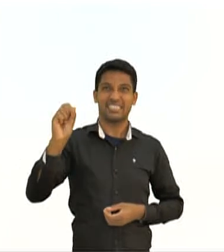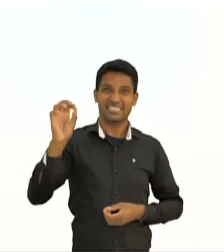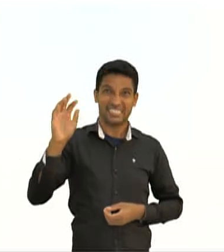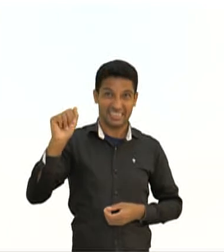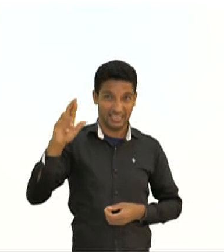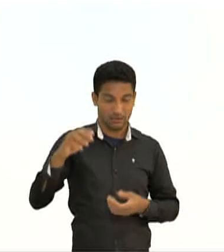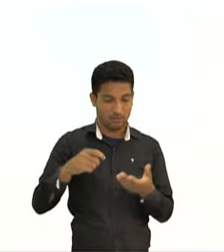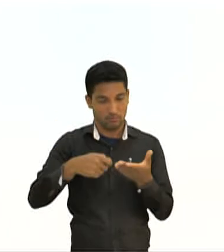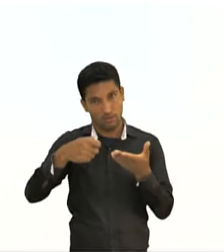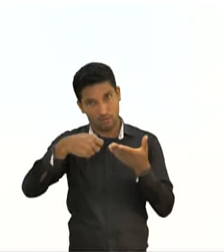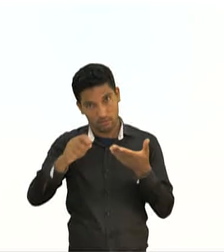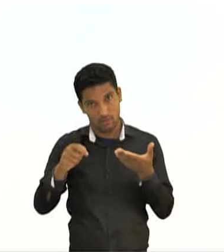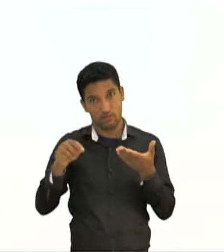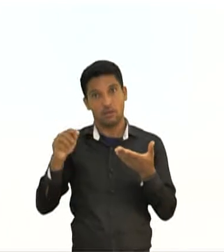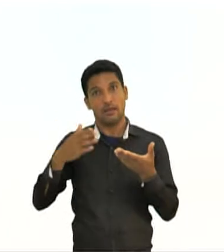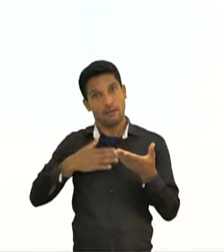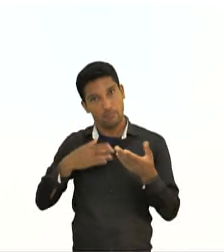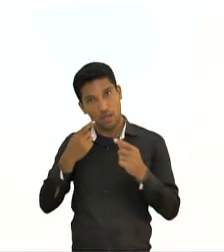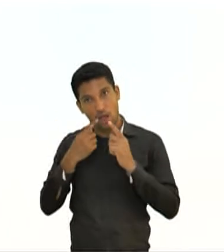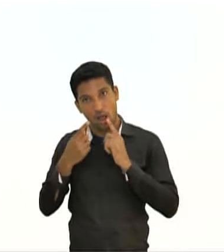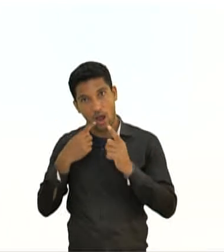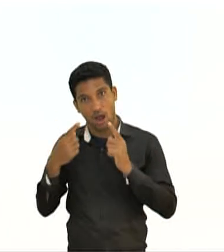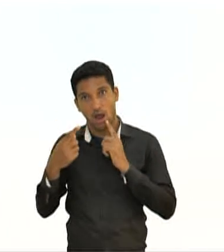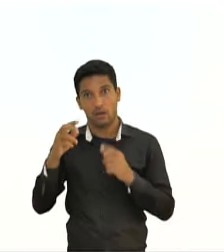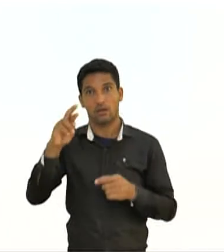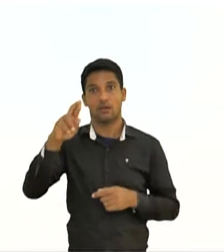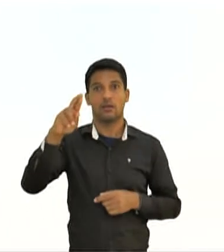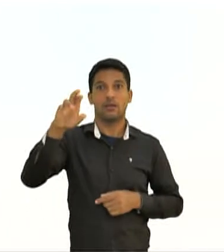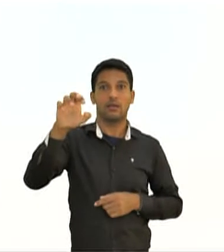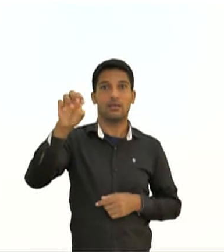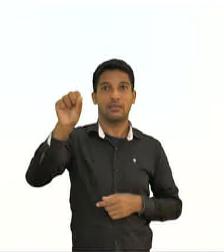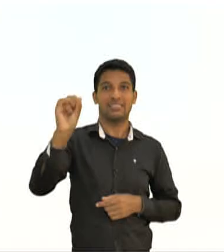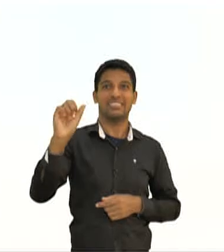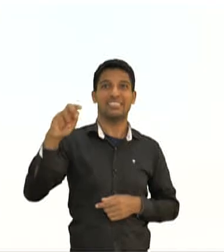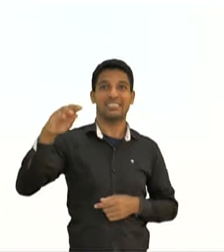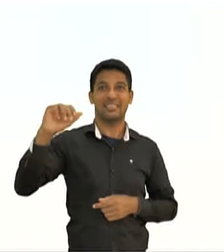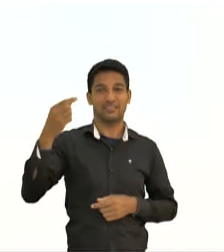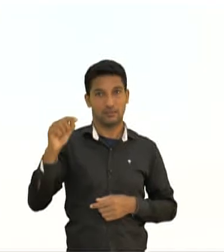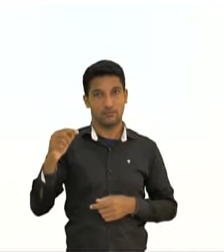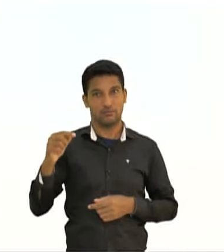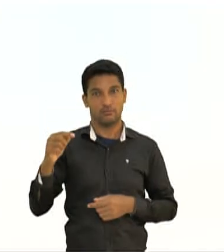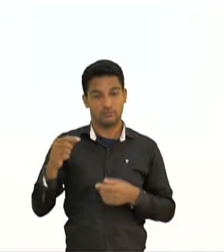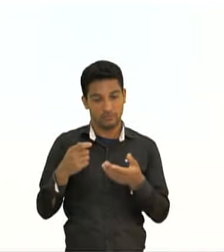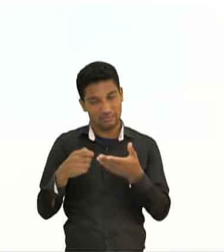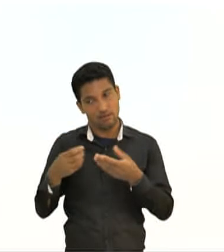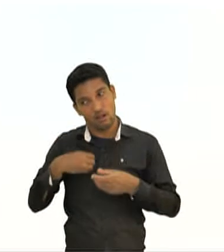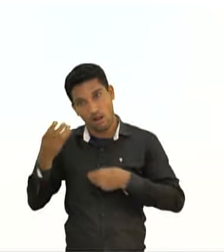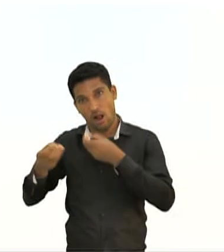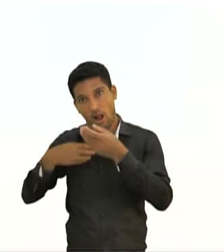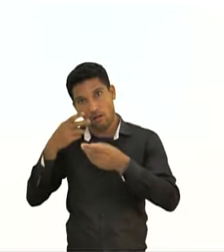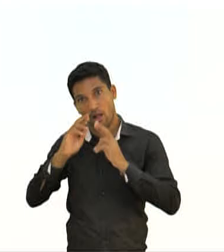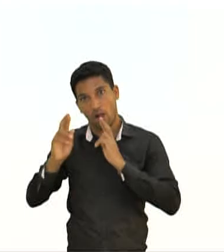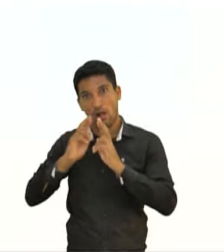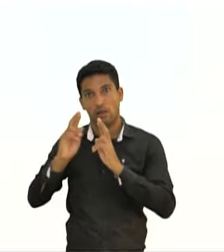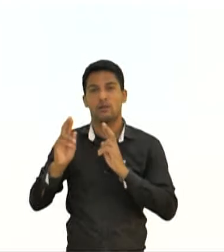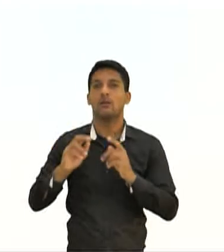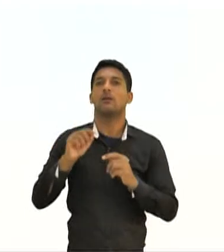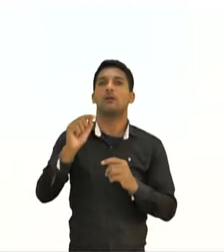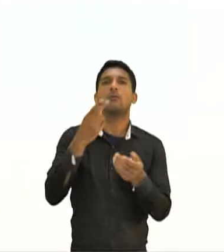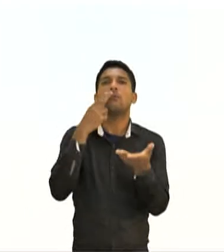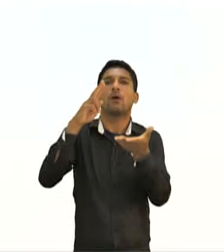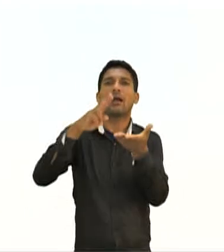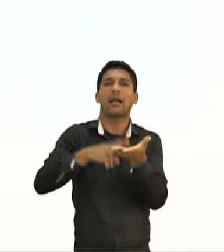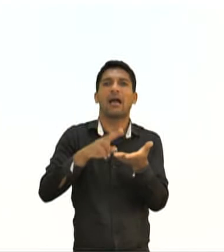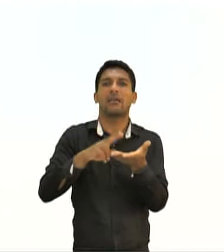tal. O que o autor da carta quer expressar com essa frase? Alternativa A, ele deseja